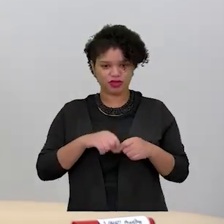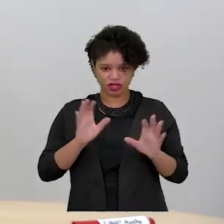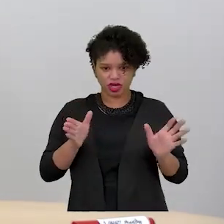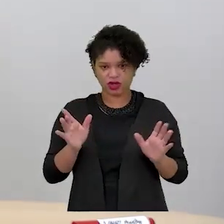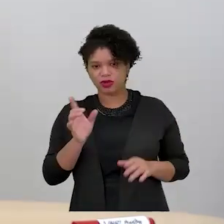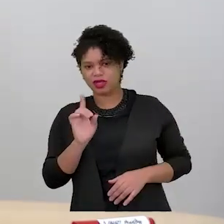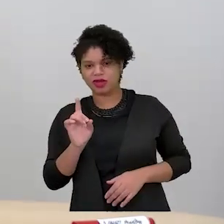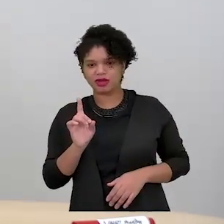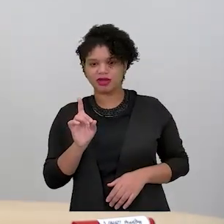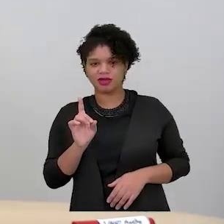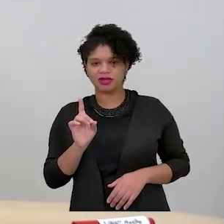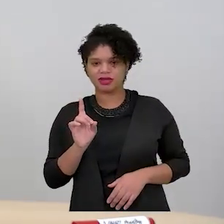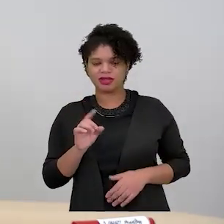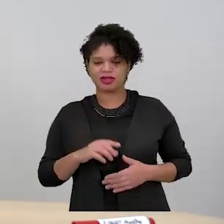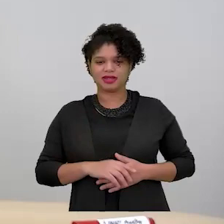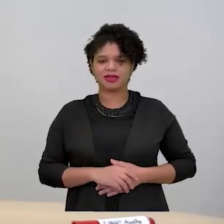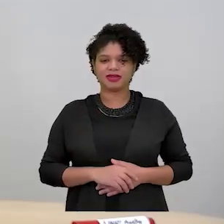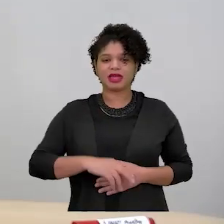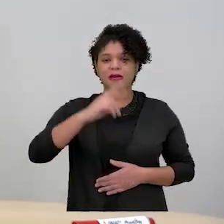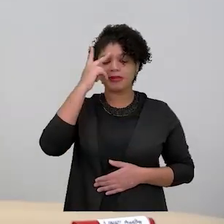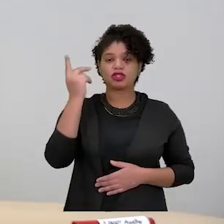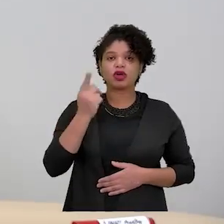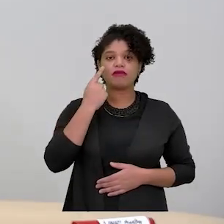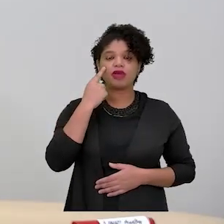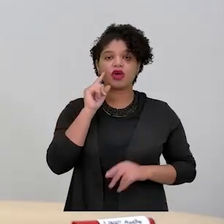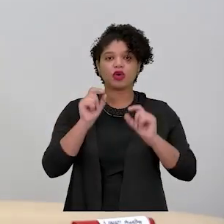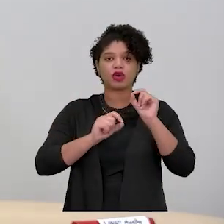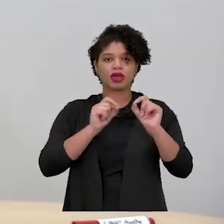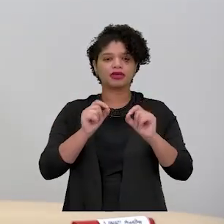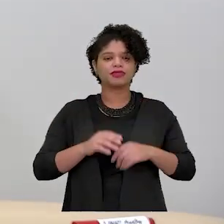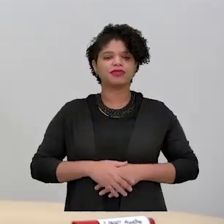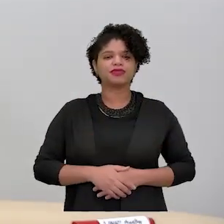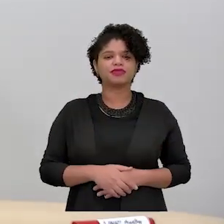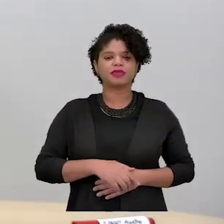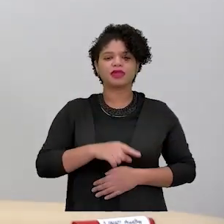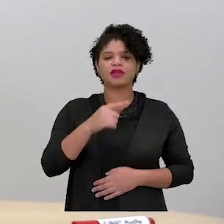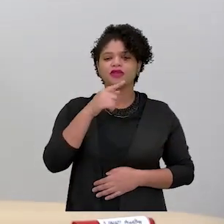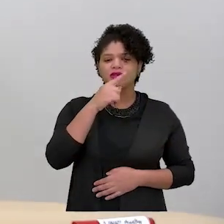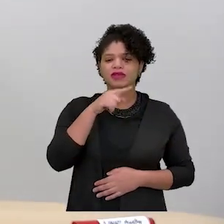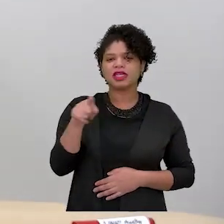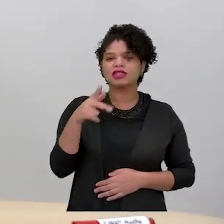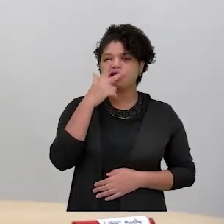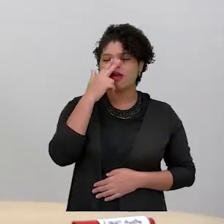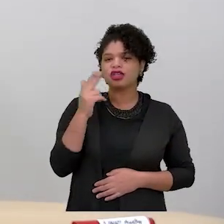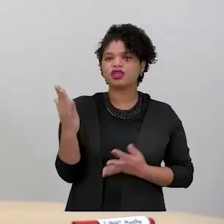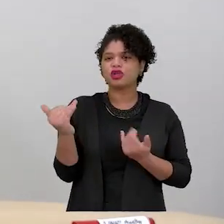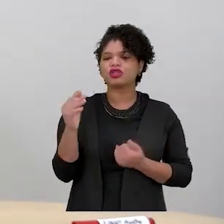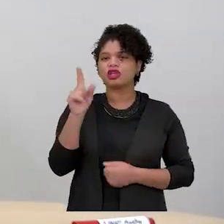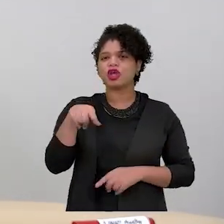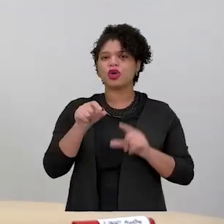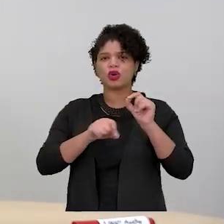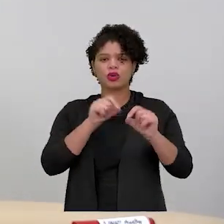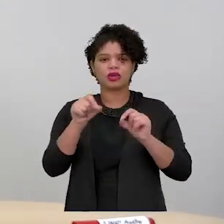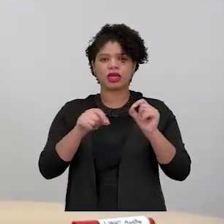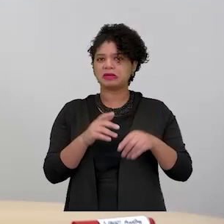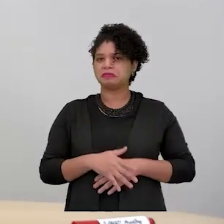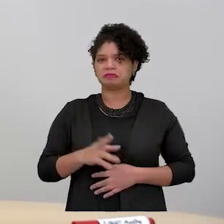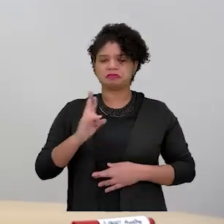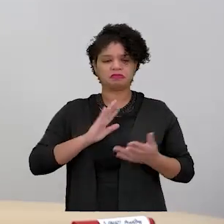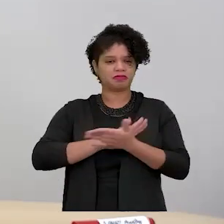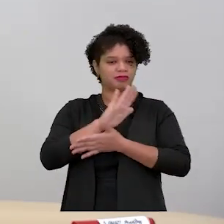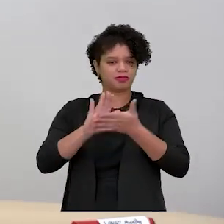Voltamos ou não voltamos? Pessoal, olha só. O que é ser adolescente, né? A gente não recebeu nenhuma